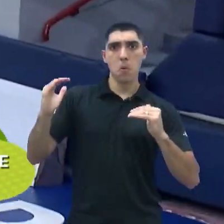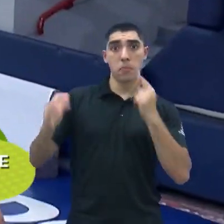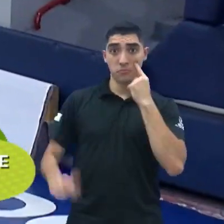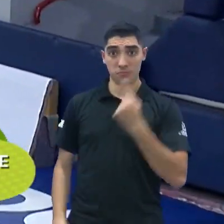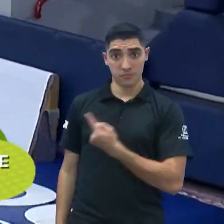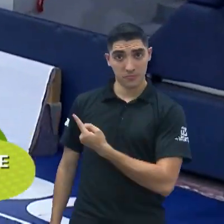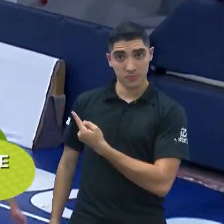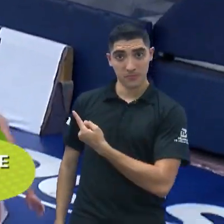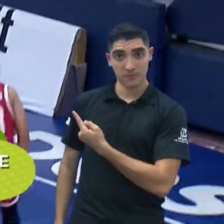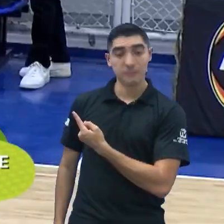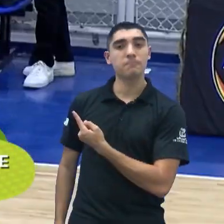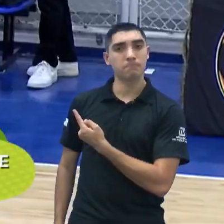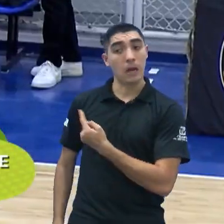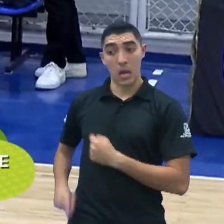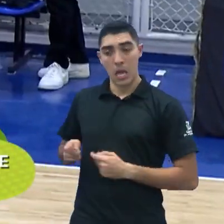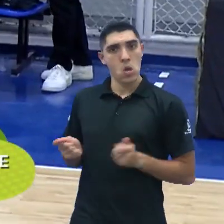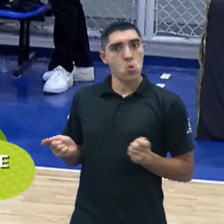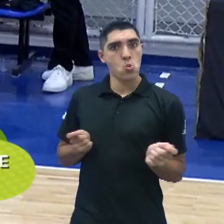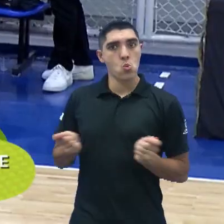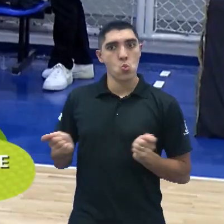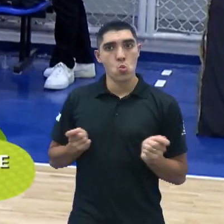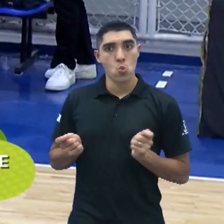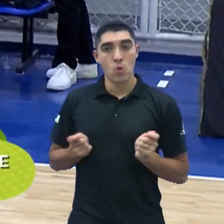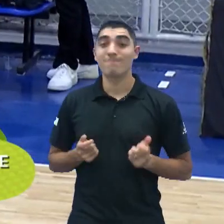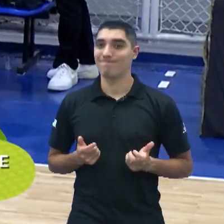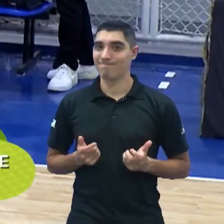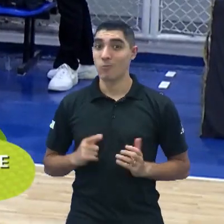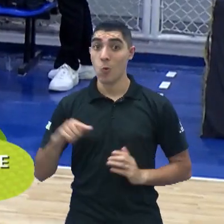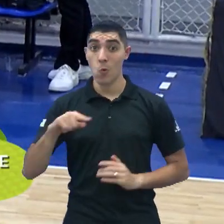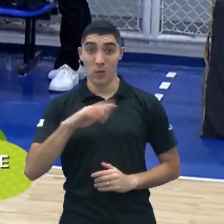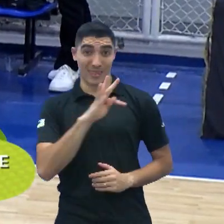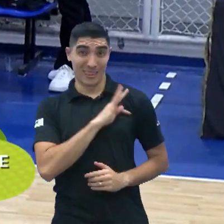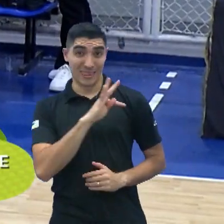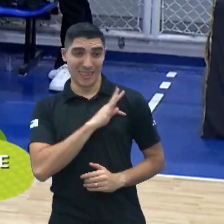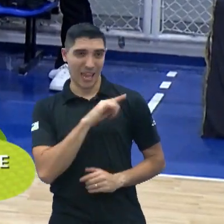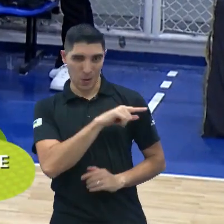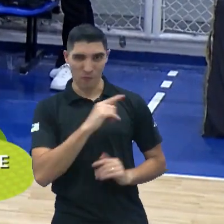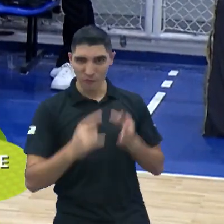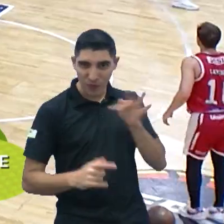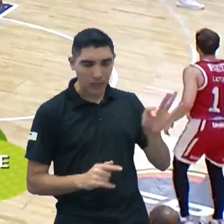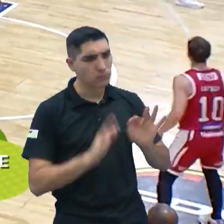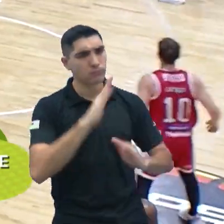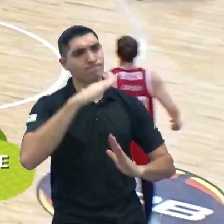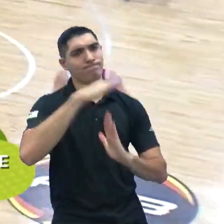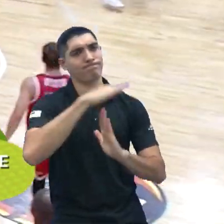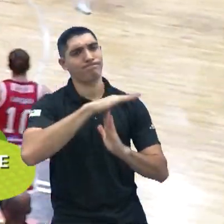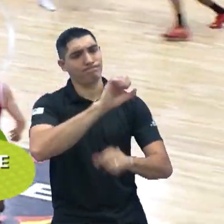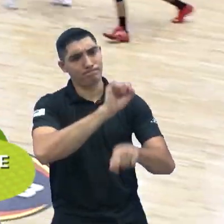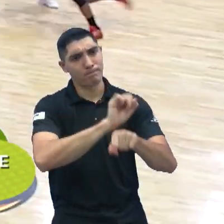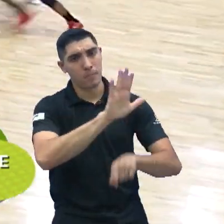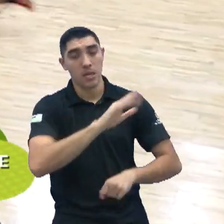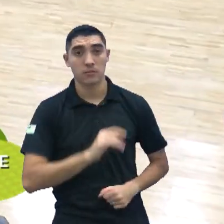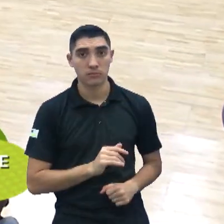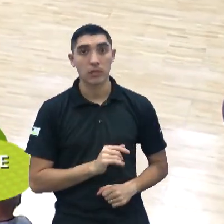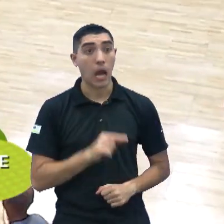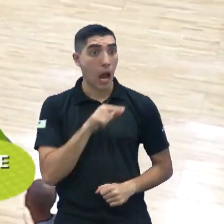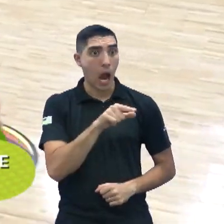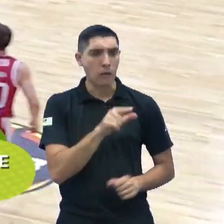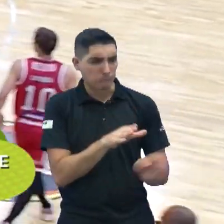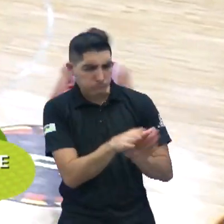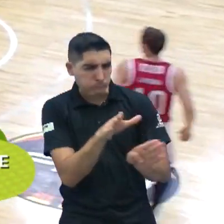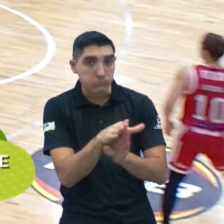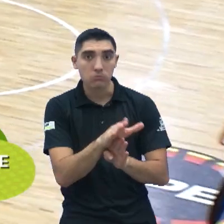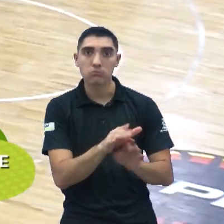ritmo da partida, o que fez o técnico Elinho parar o jogo. A pausa funcionou